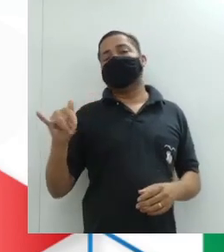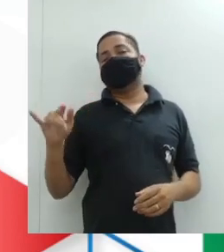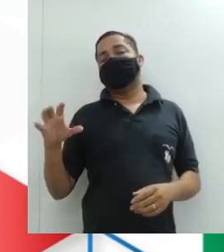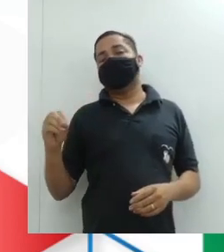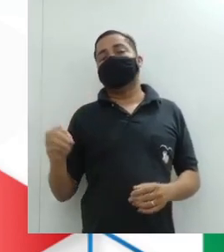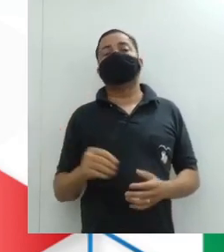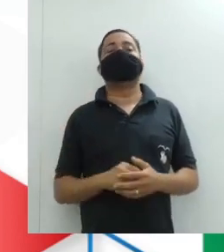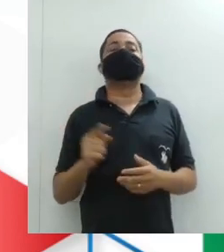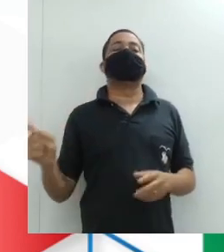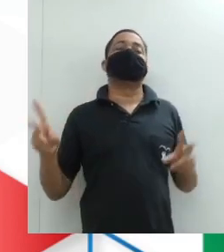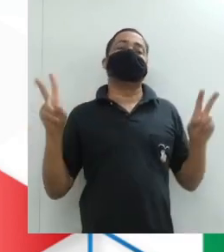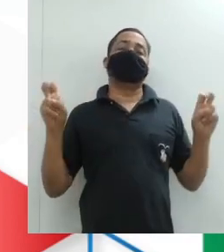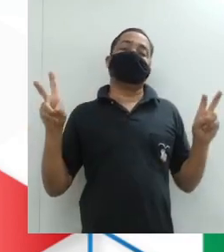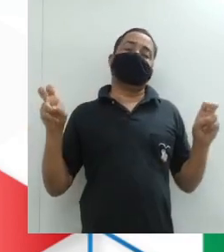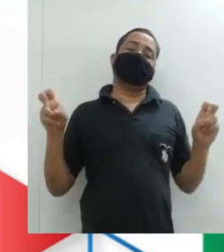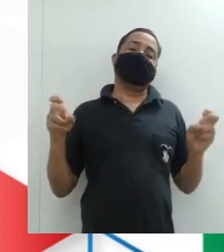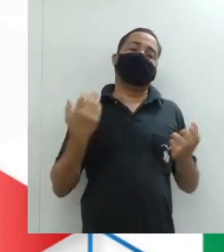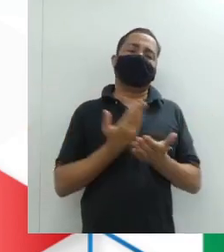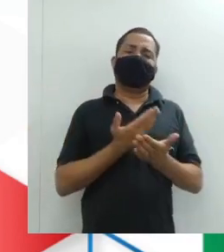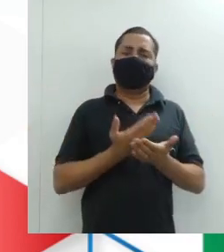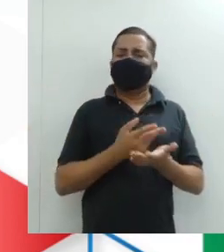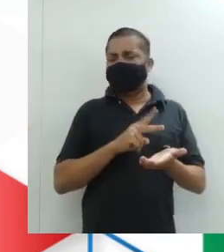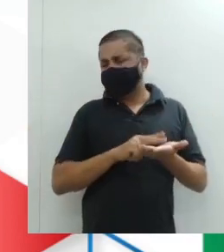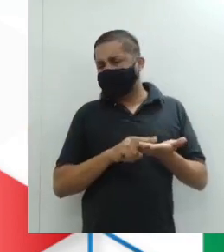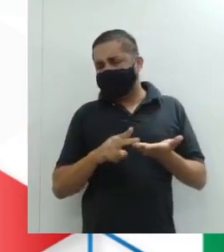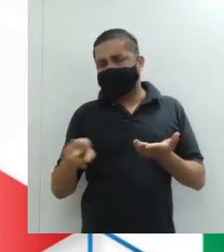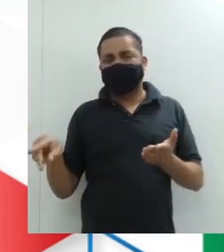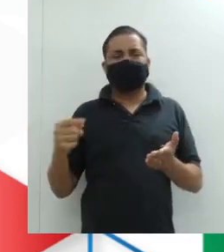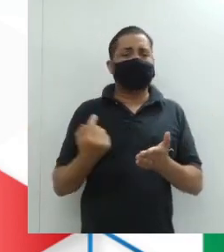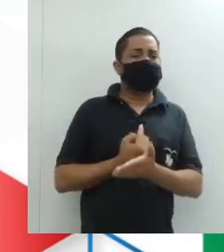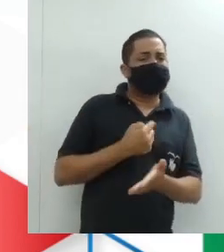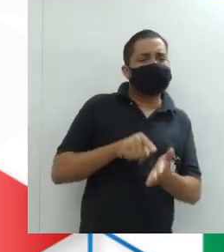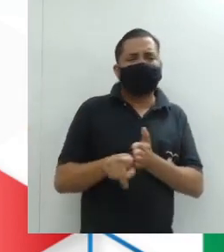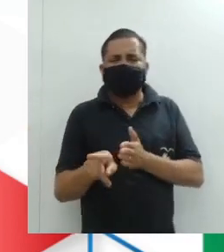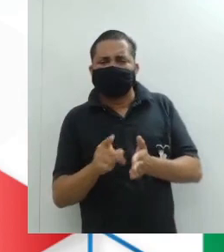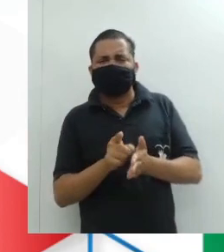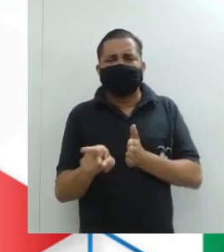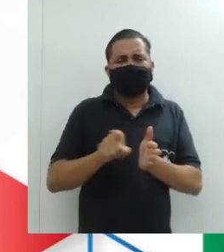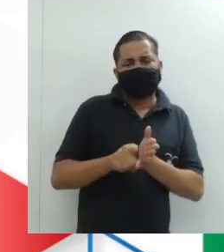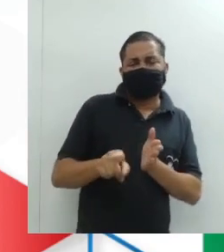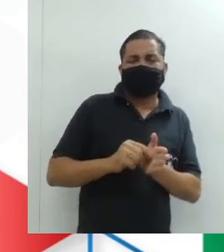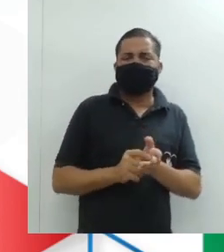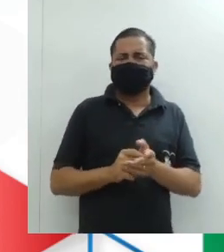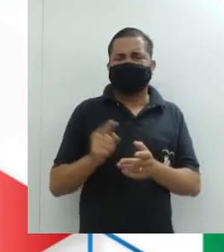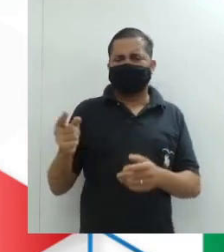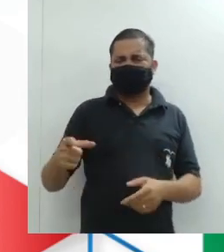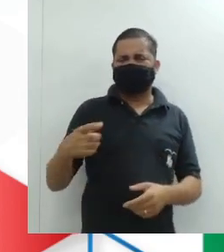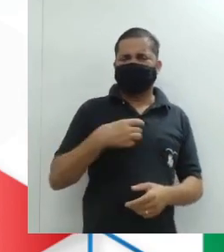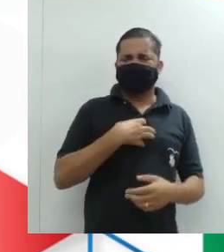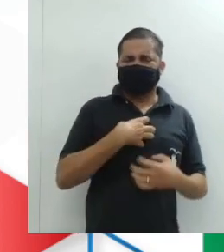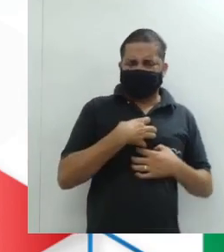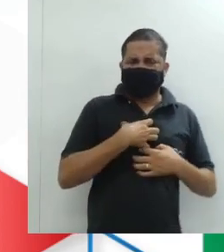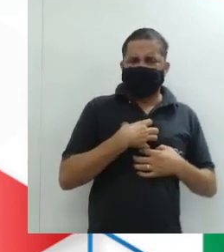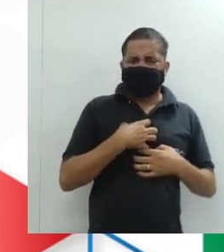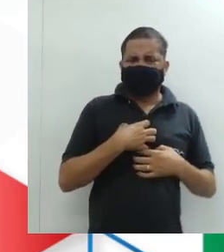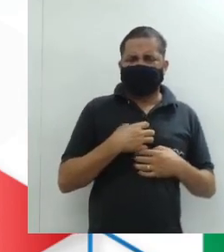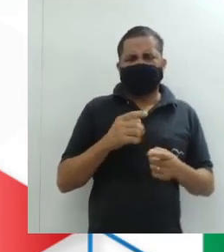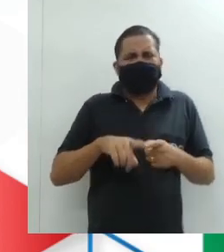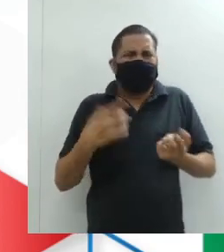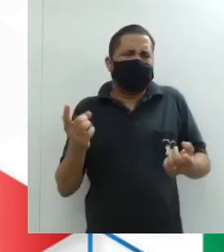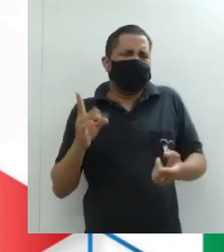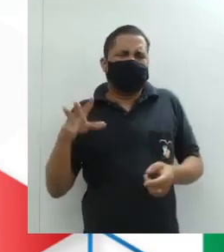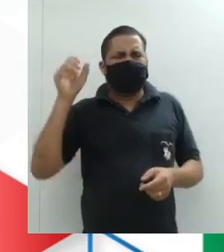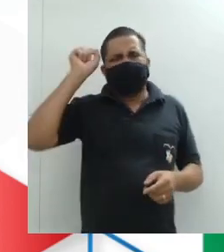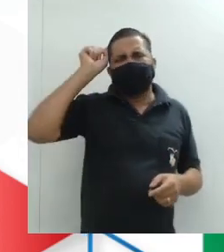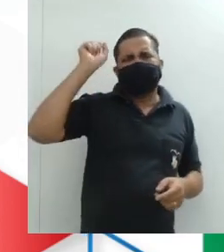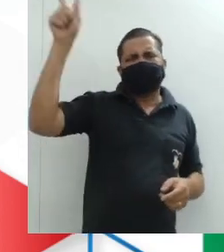esse motivo, muitos estudiosos se questionam a sua existência física, ou se ele não foi uma